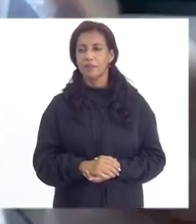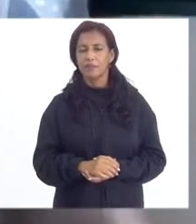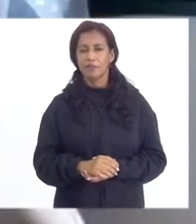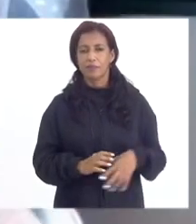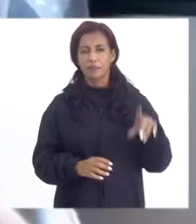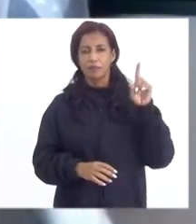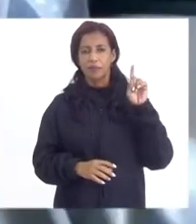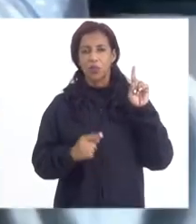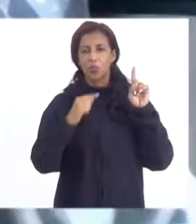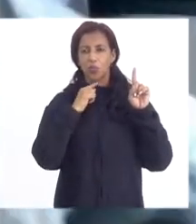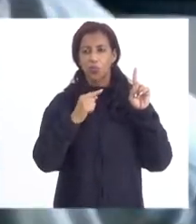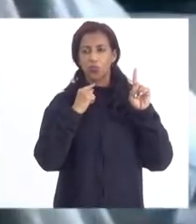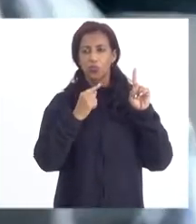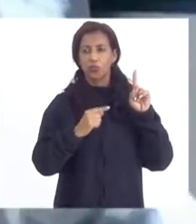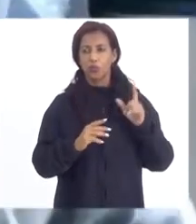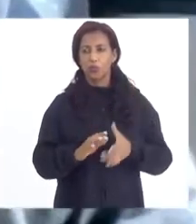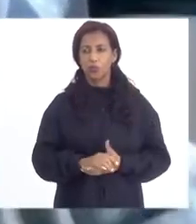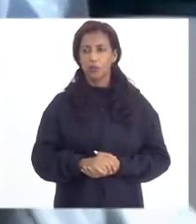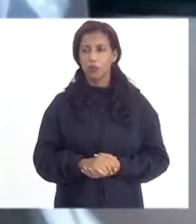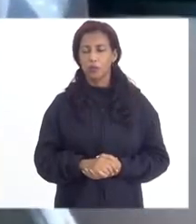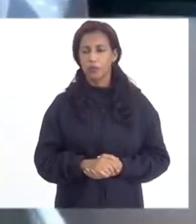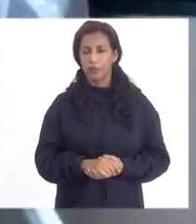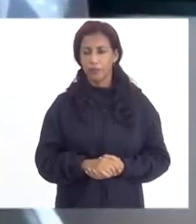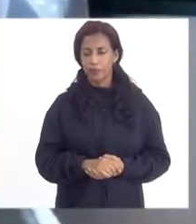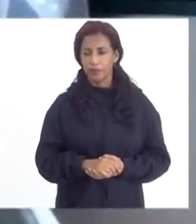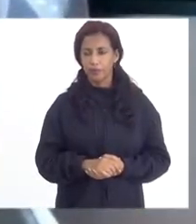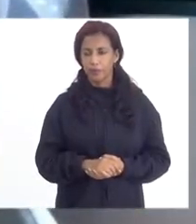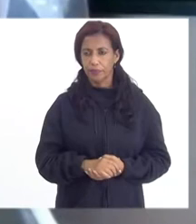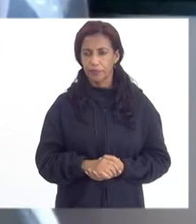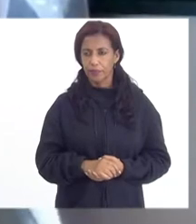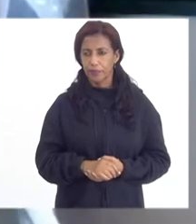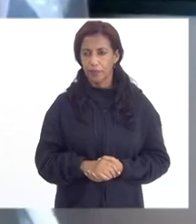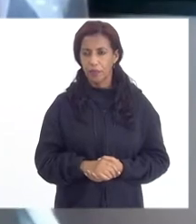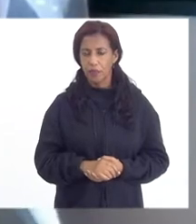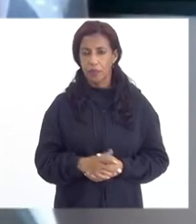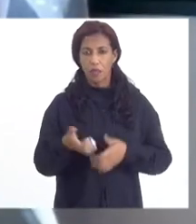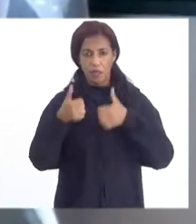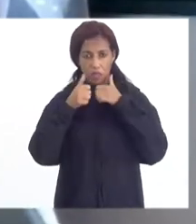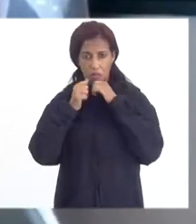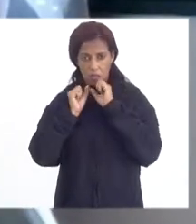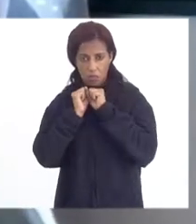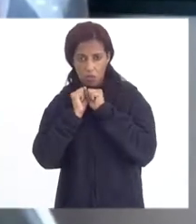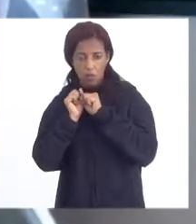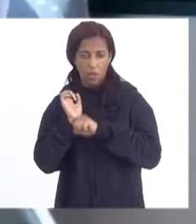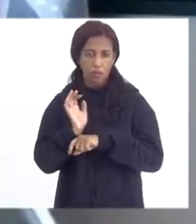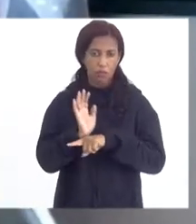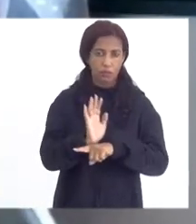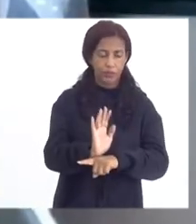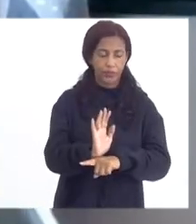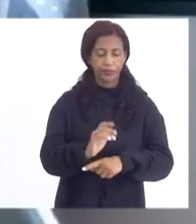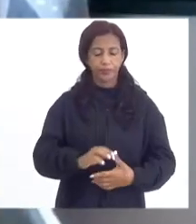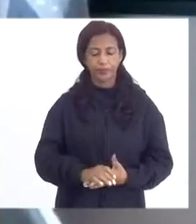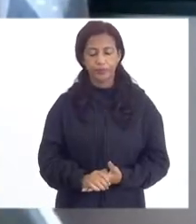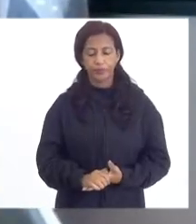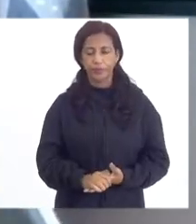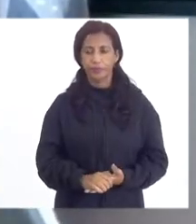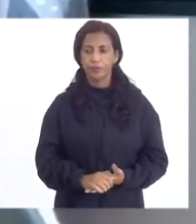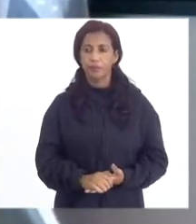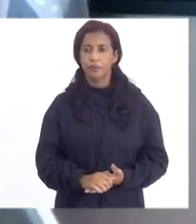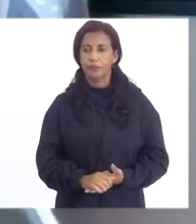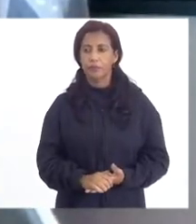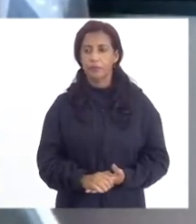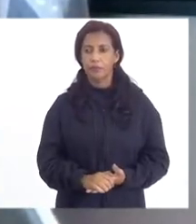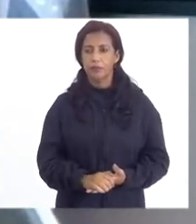questão, presidente. Sim. Tem uma sugestão aqui da assessoria que diz o seguinte,